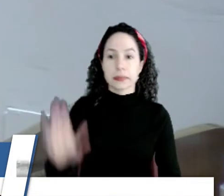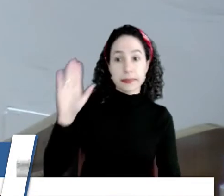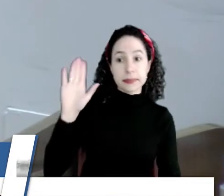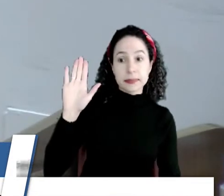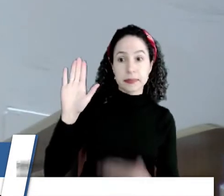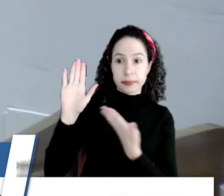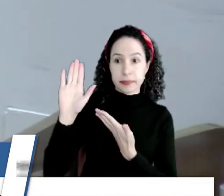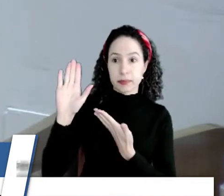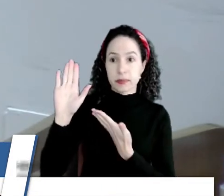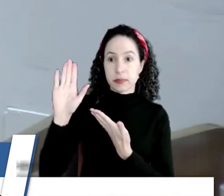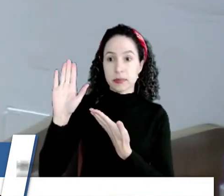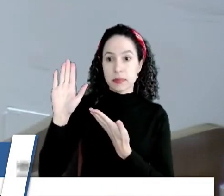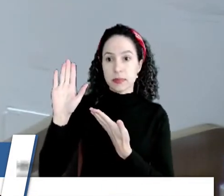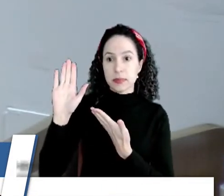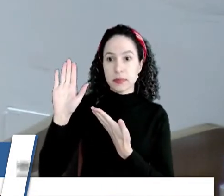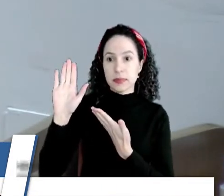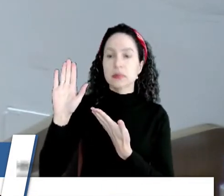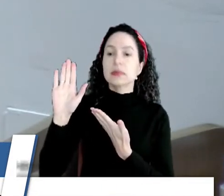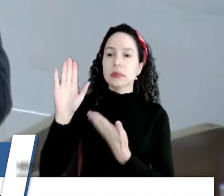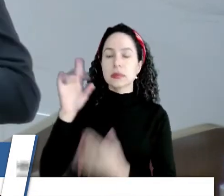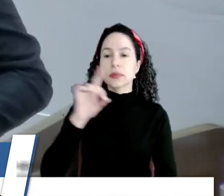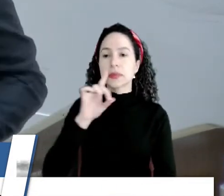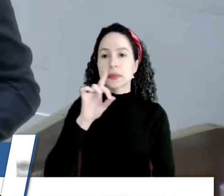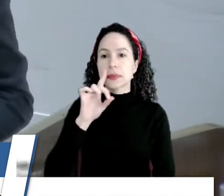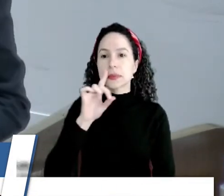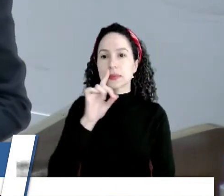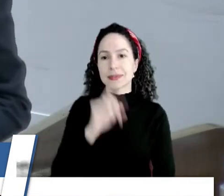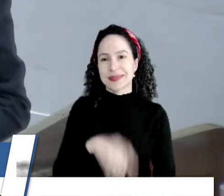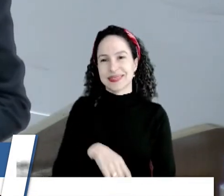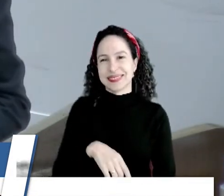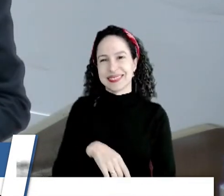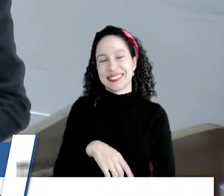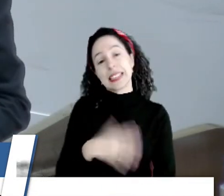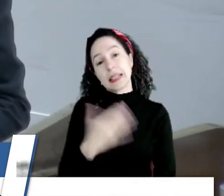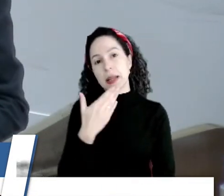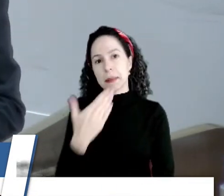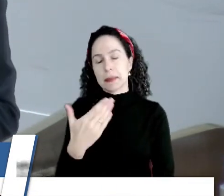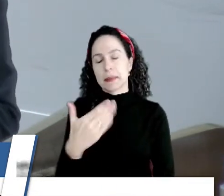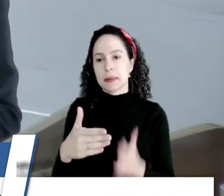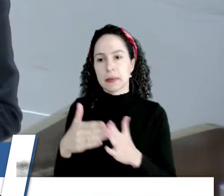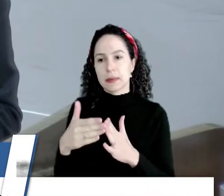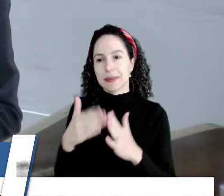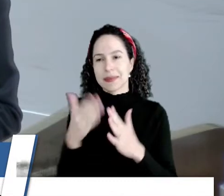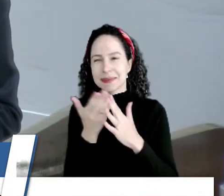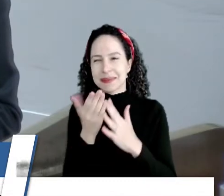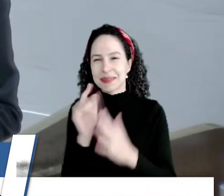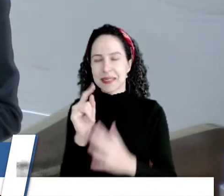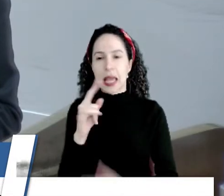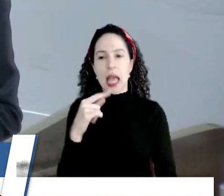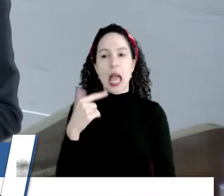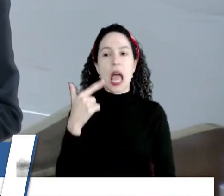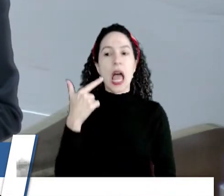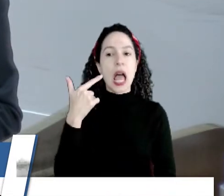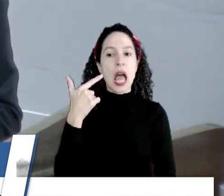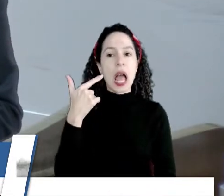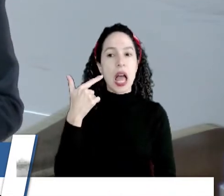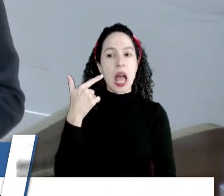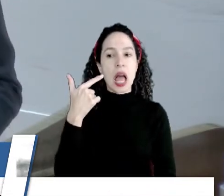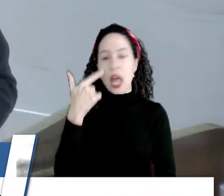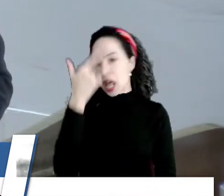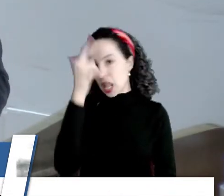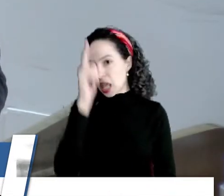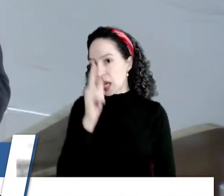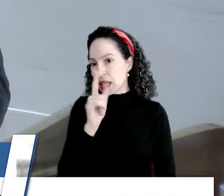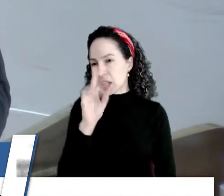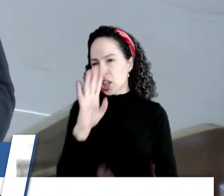Essa parte, né? Lindsay, só deixar registrado o orgulho que eu tenho